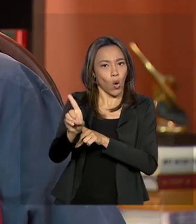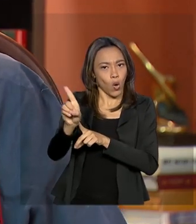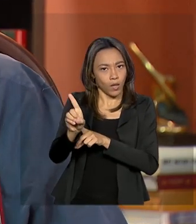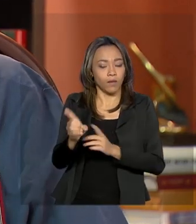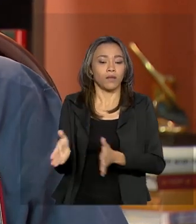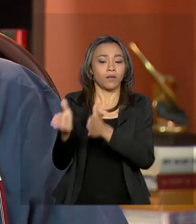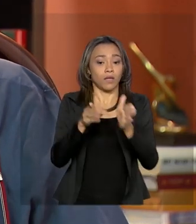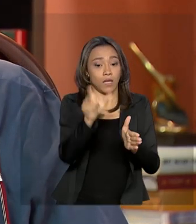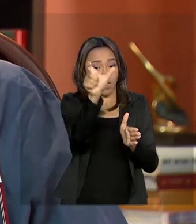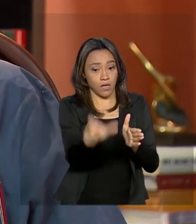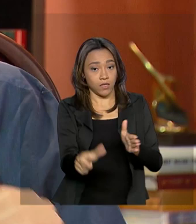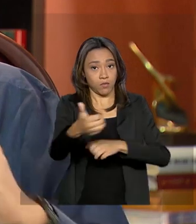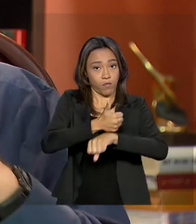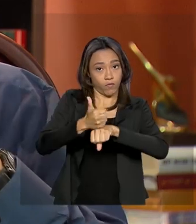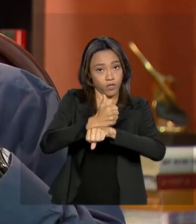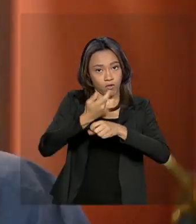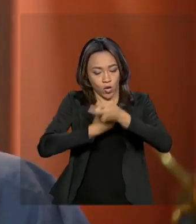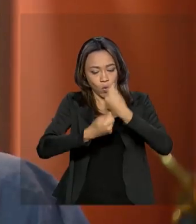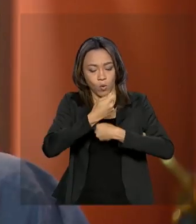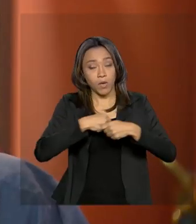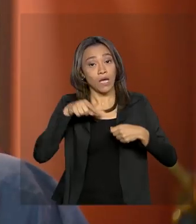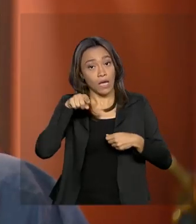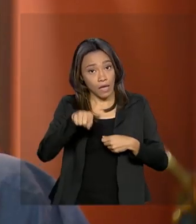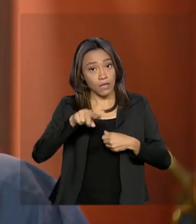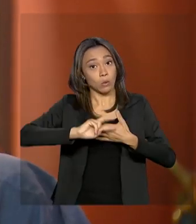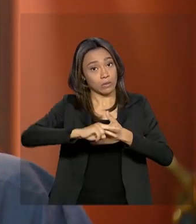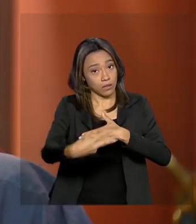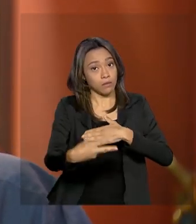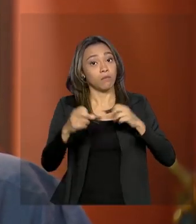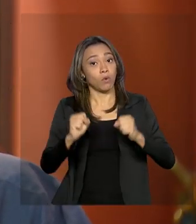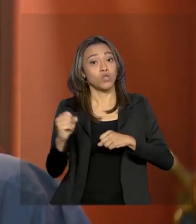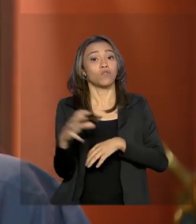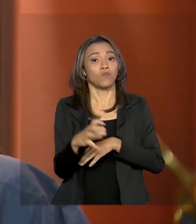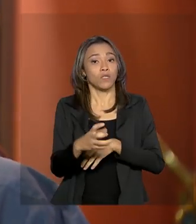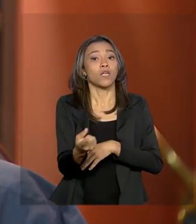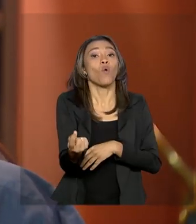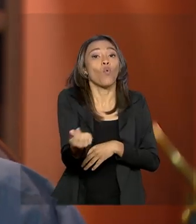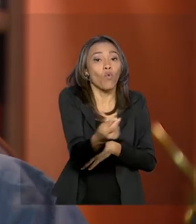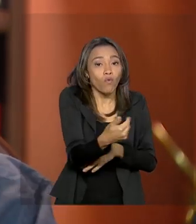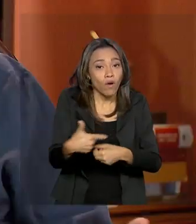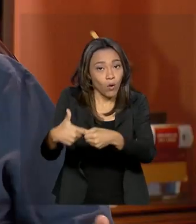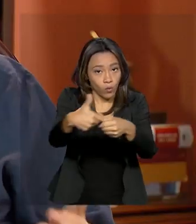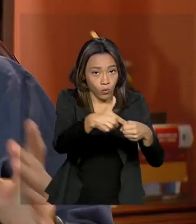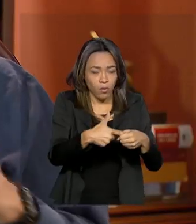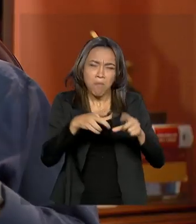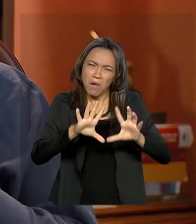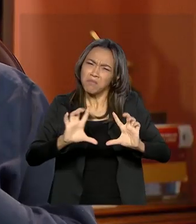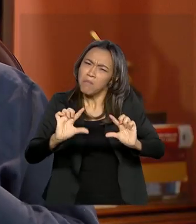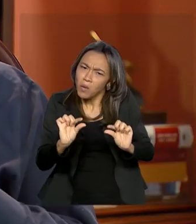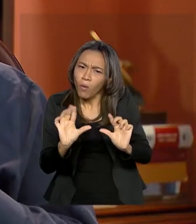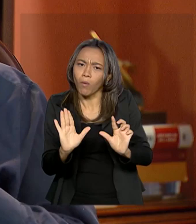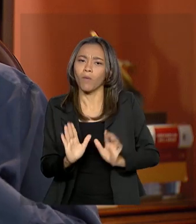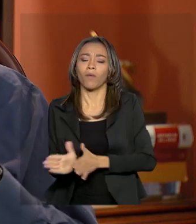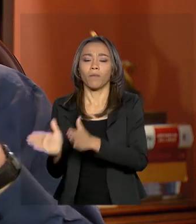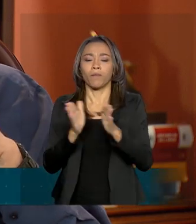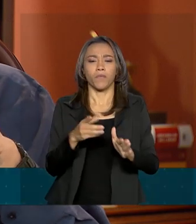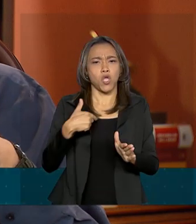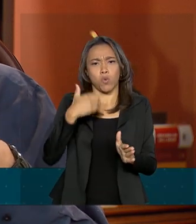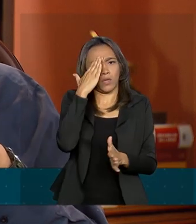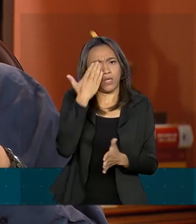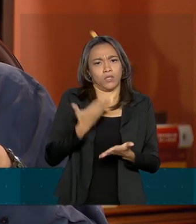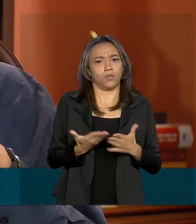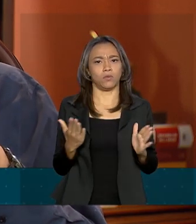economista, os efeitos dessa crise podem afetar nos preços, mas em pequena escala. Eu não estou acreditando,